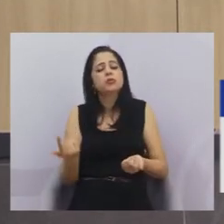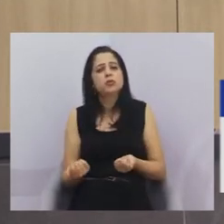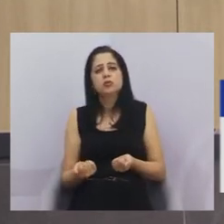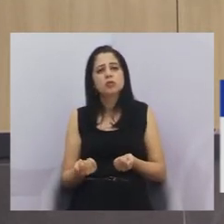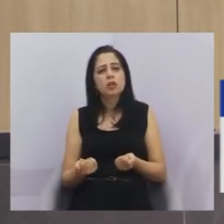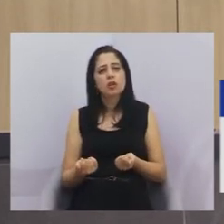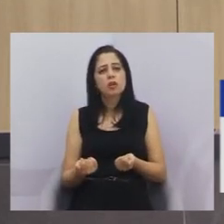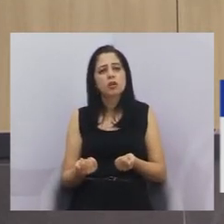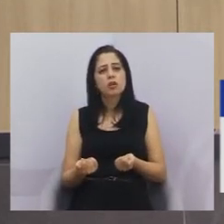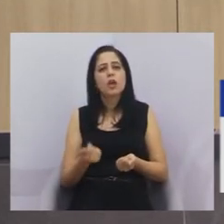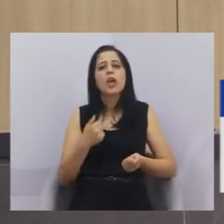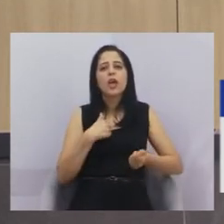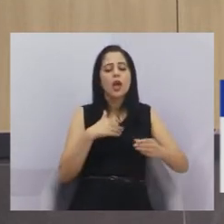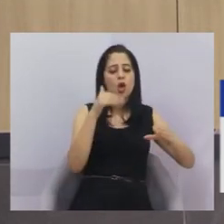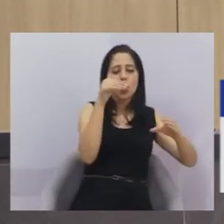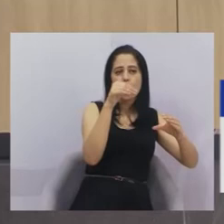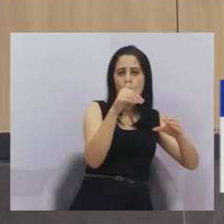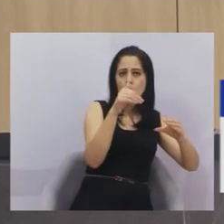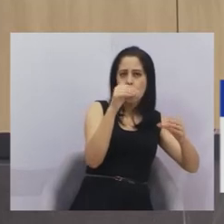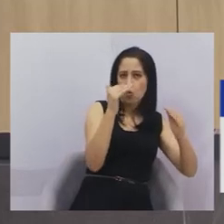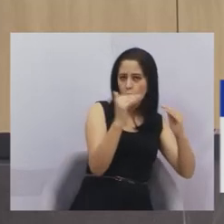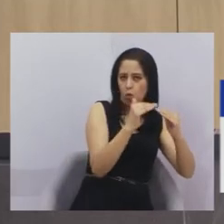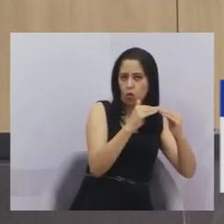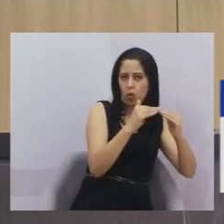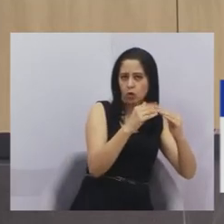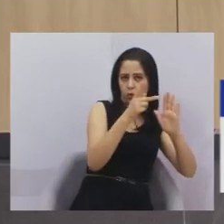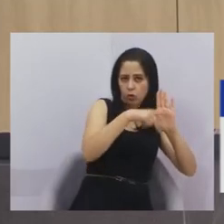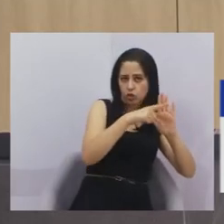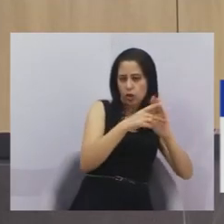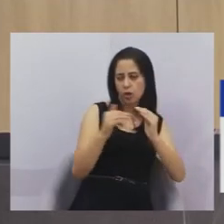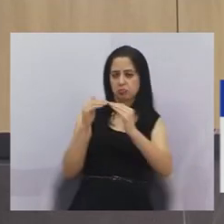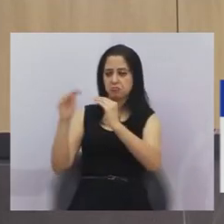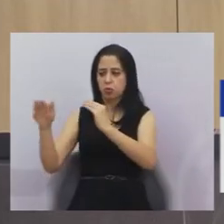favor de um e contra o outro, que dá gasto.